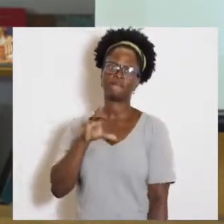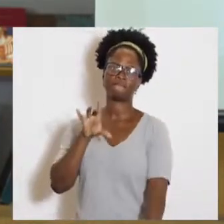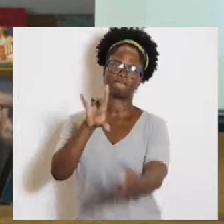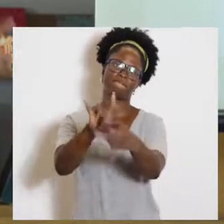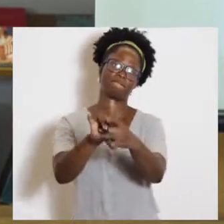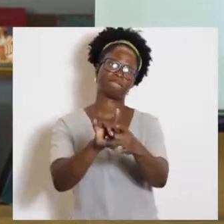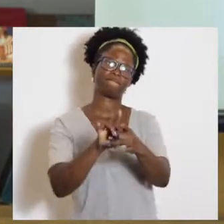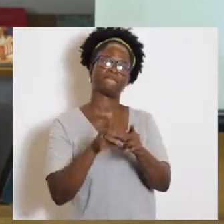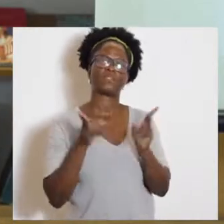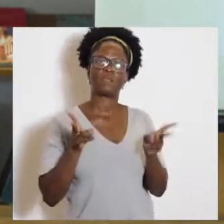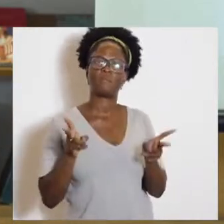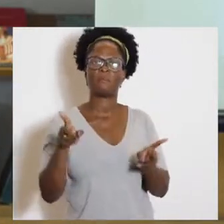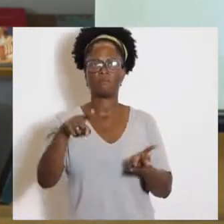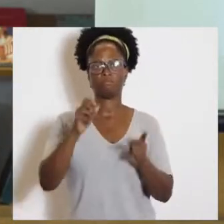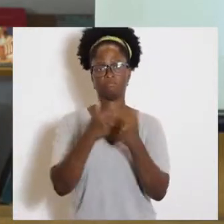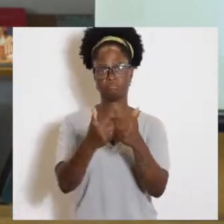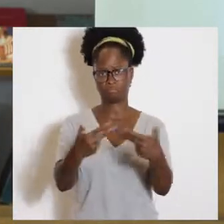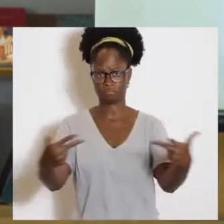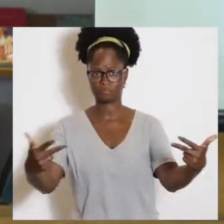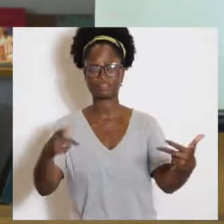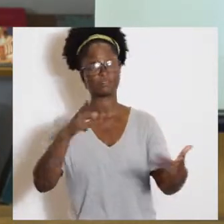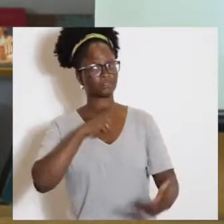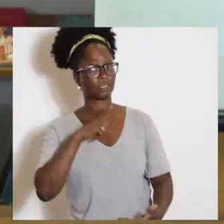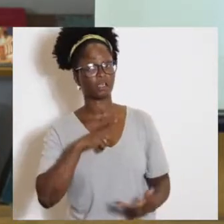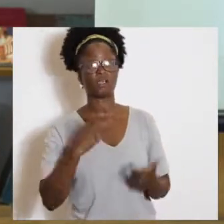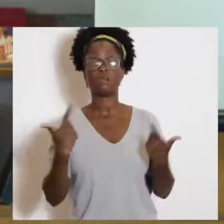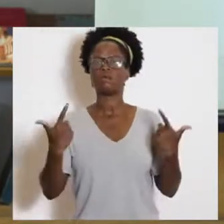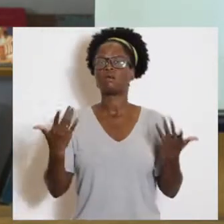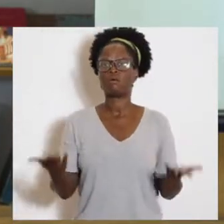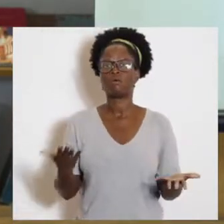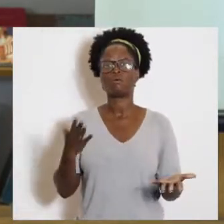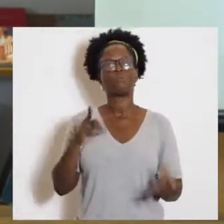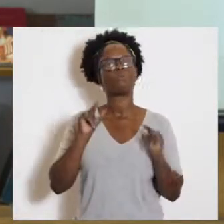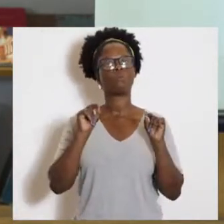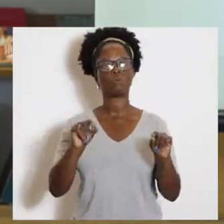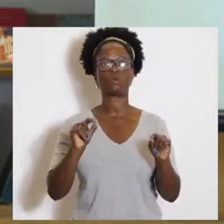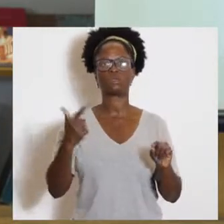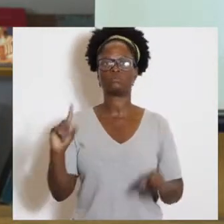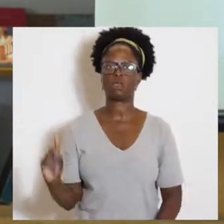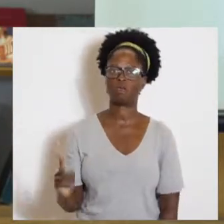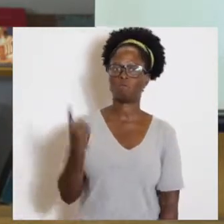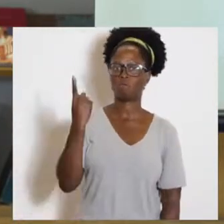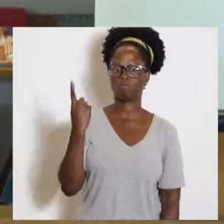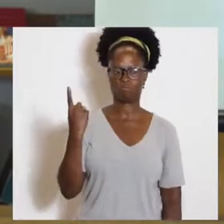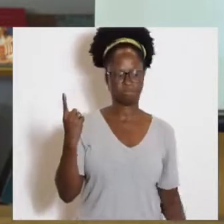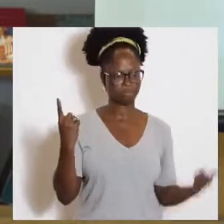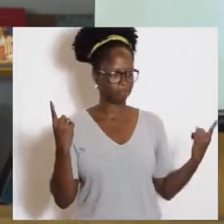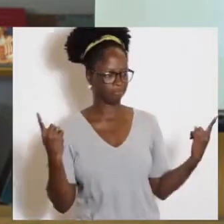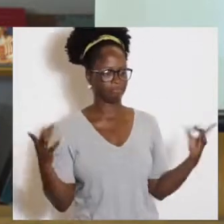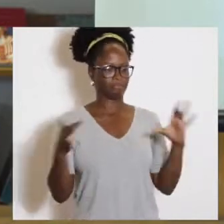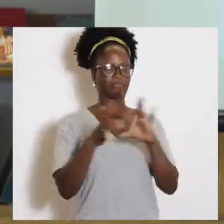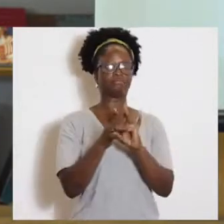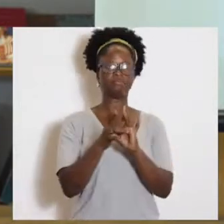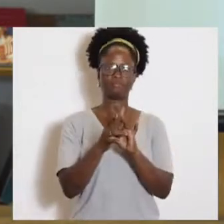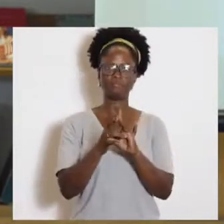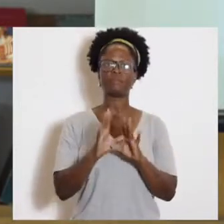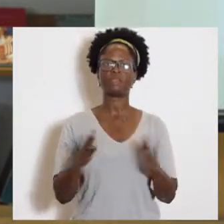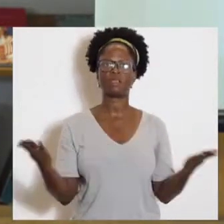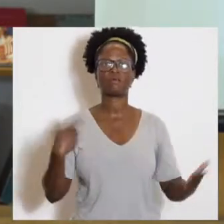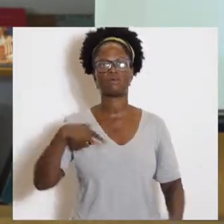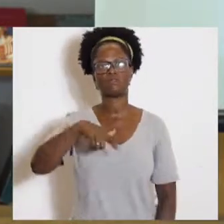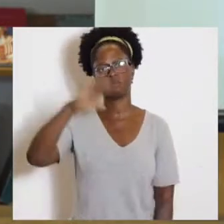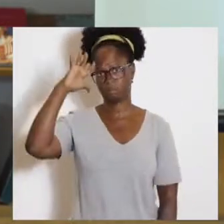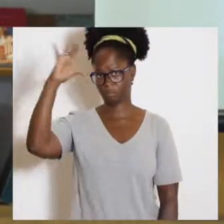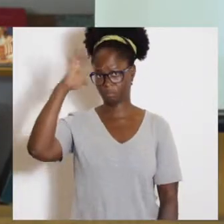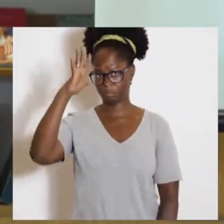mundo do meio dos meios de transporte quer dizer não existem talvez não existe um sem o outro então trouxe espanha para a gente pensar um pouquinho